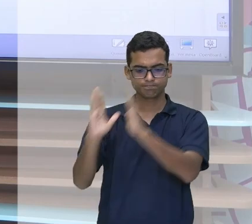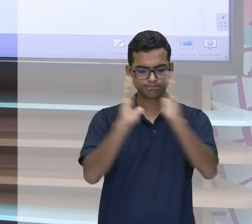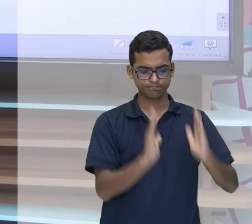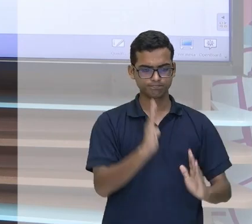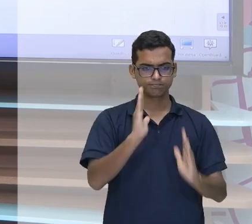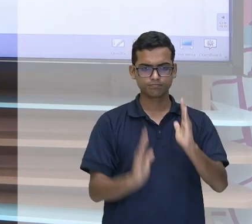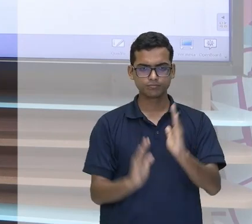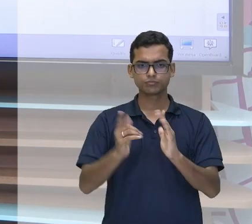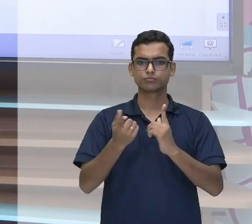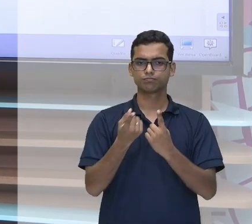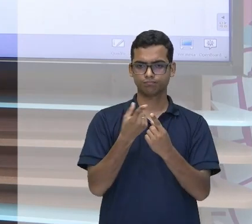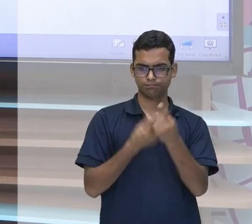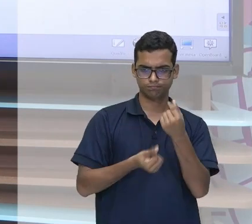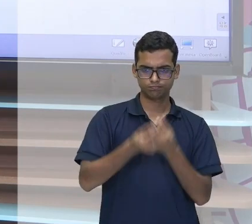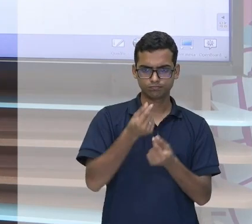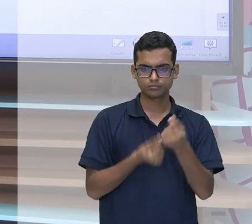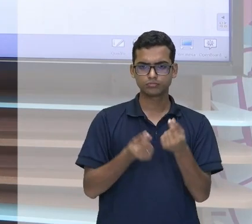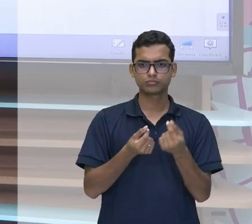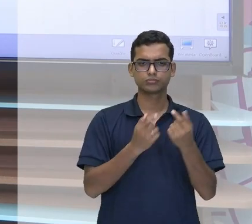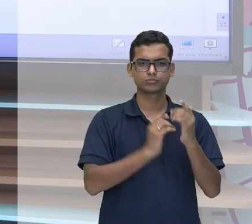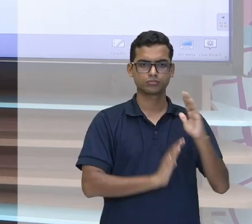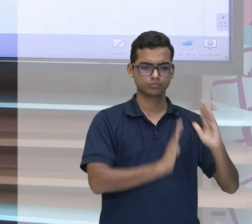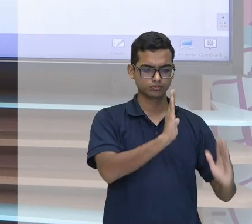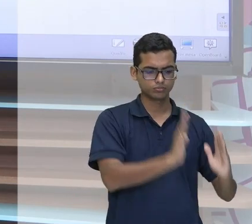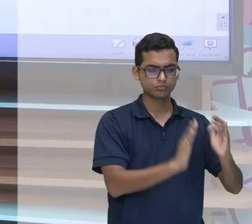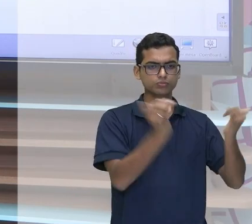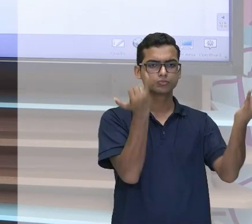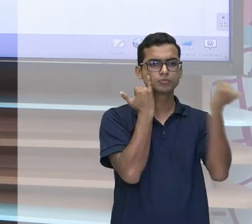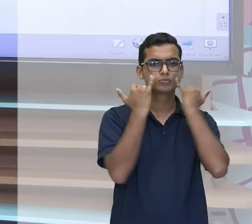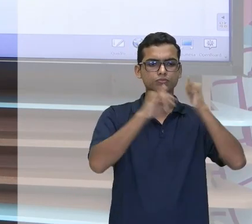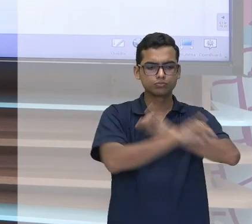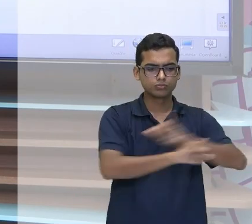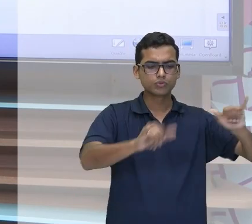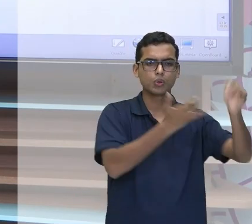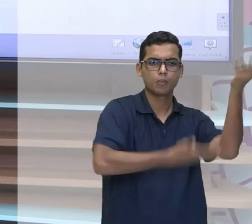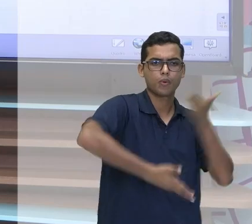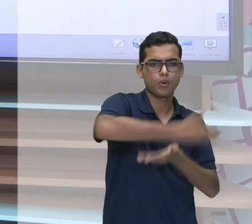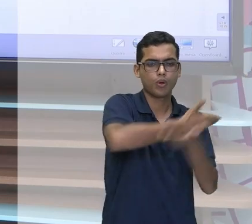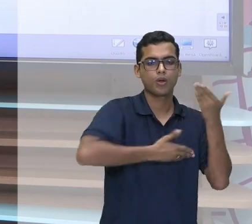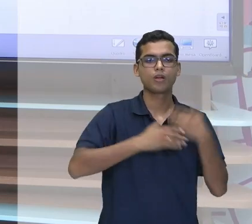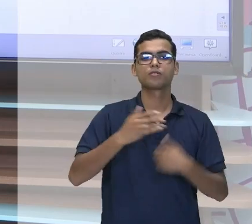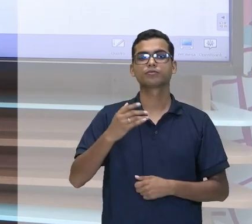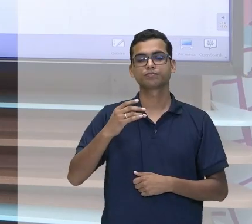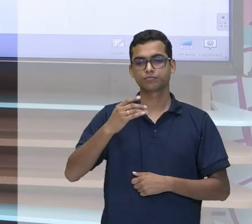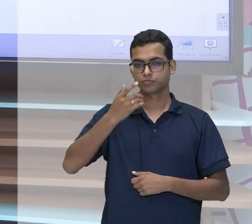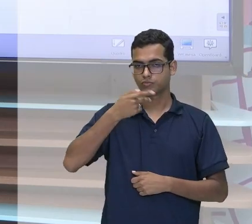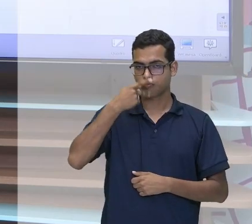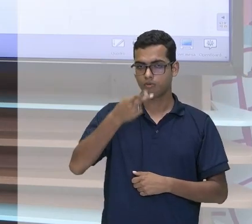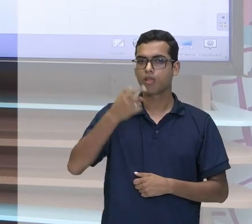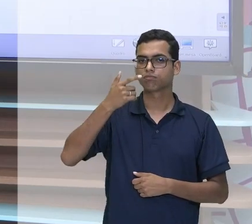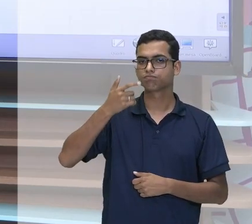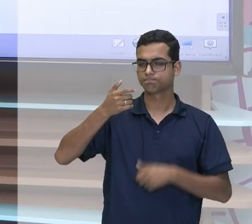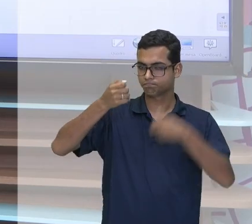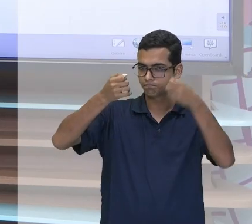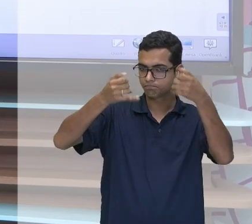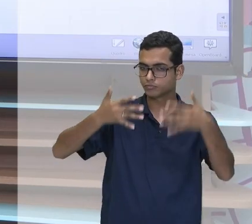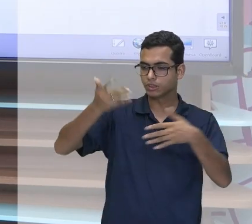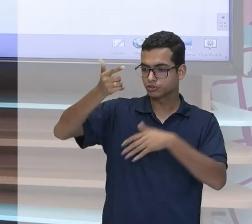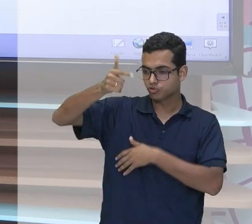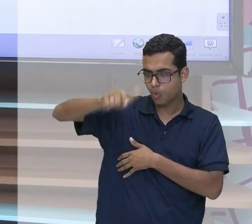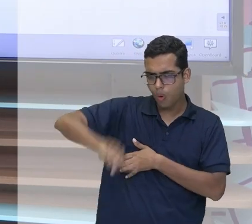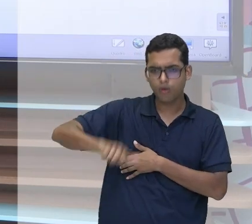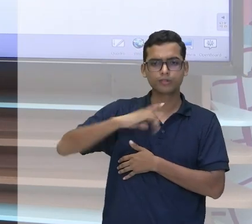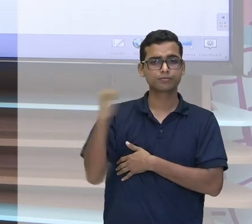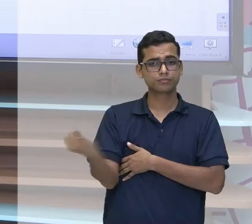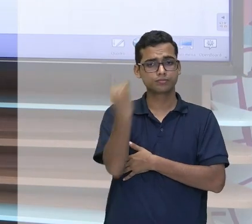fase financeira e nós temos a fase informacional. Eu vou repetir, porque é importante que vocês saibam quais são essas fases do